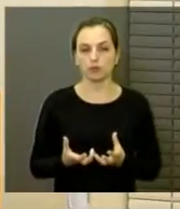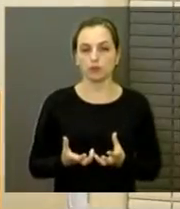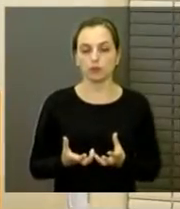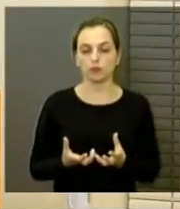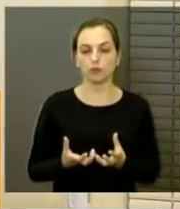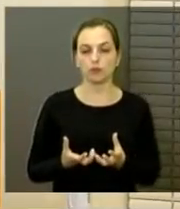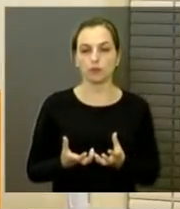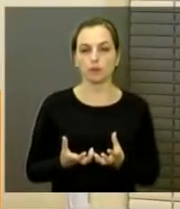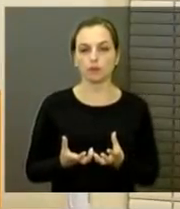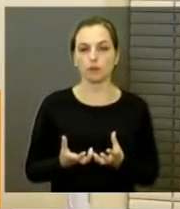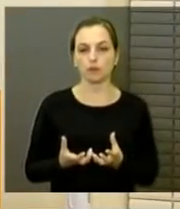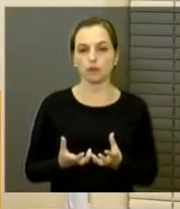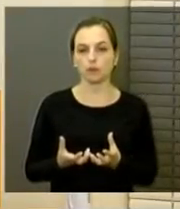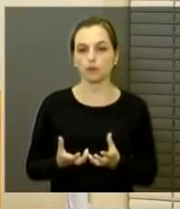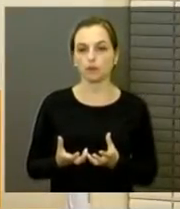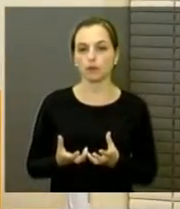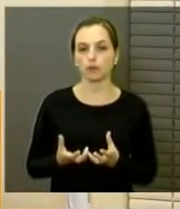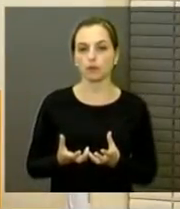presidente,